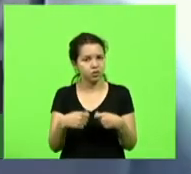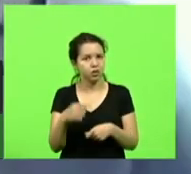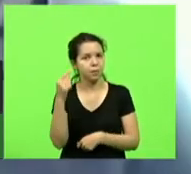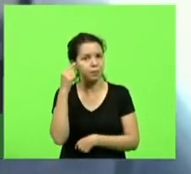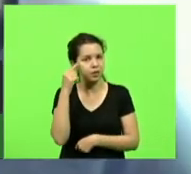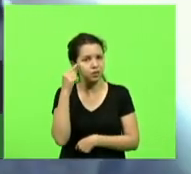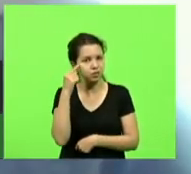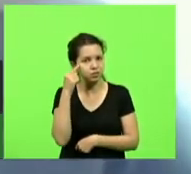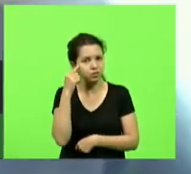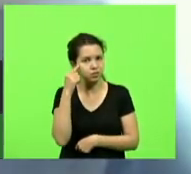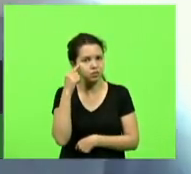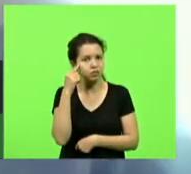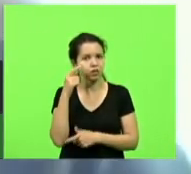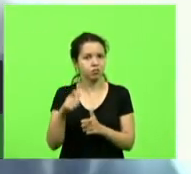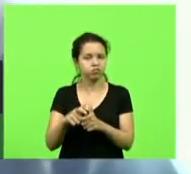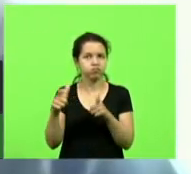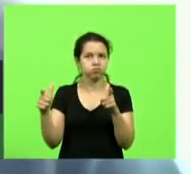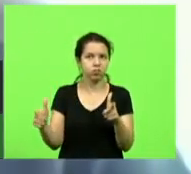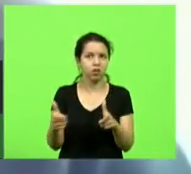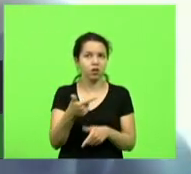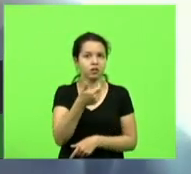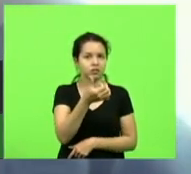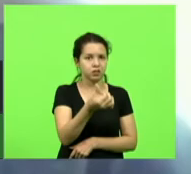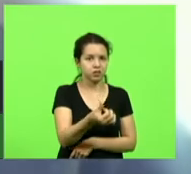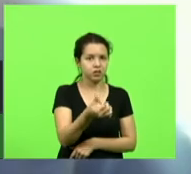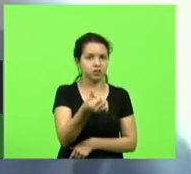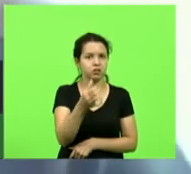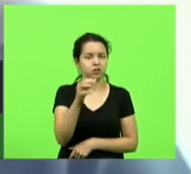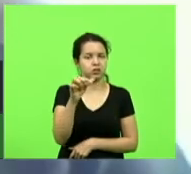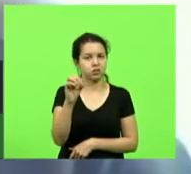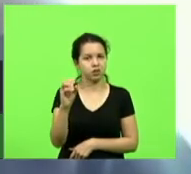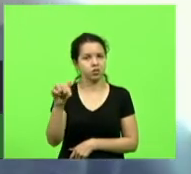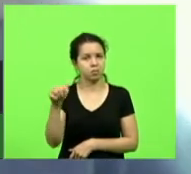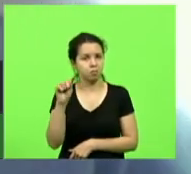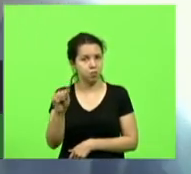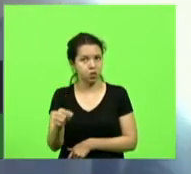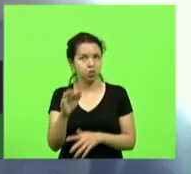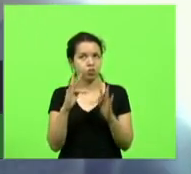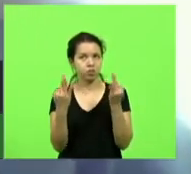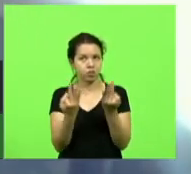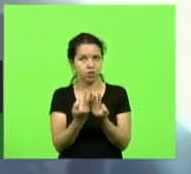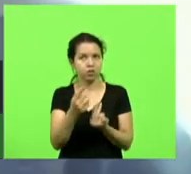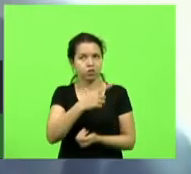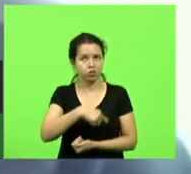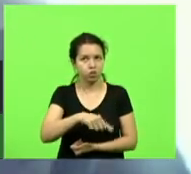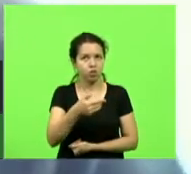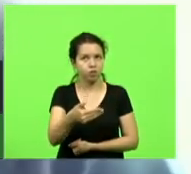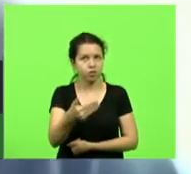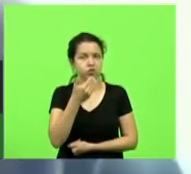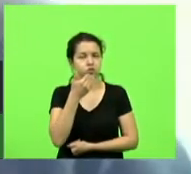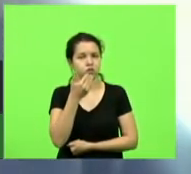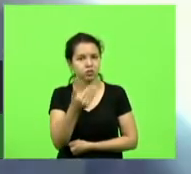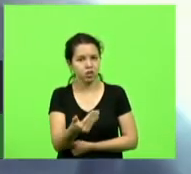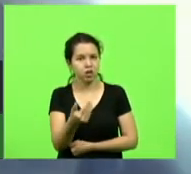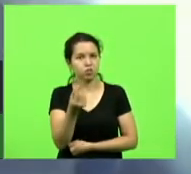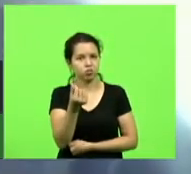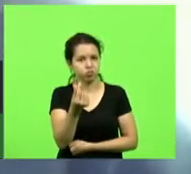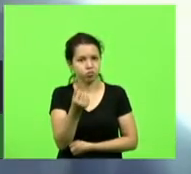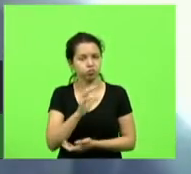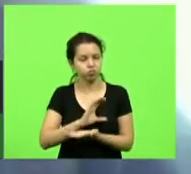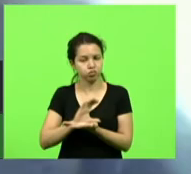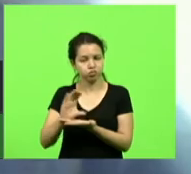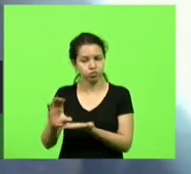mais ampla coisa, tá? São 67 mil famílias. E vamos, sim, solicitar um auxílio,